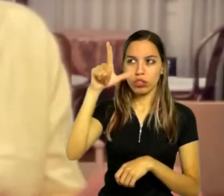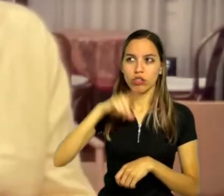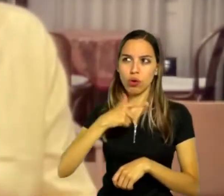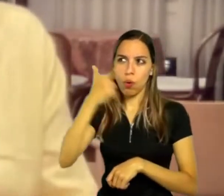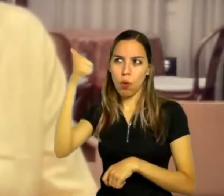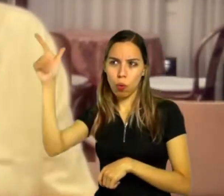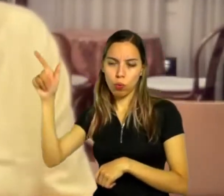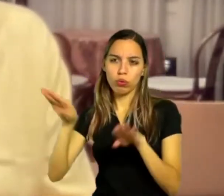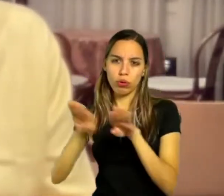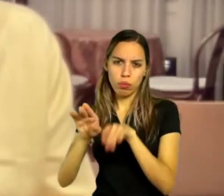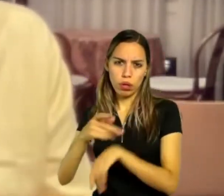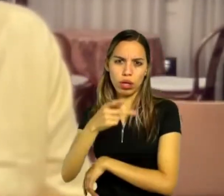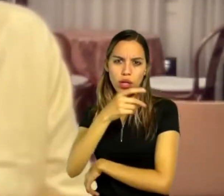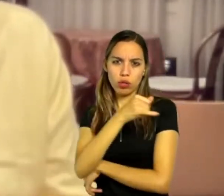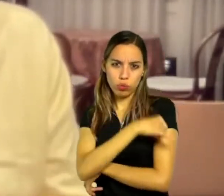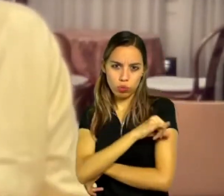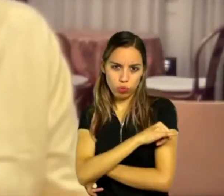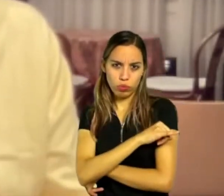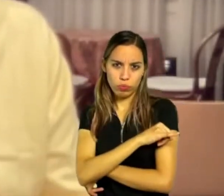isso aí.